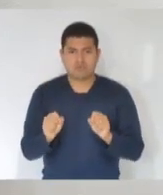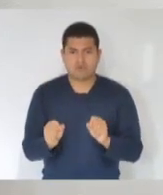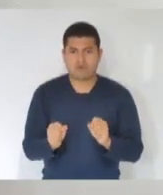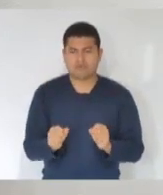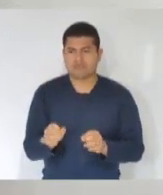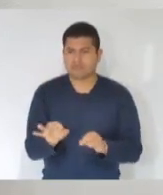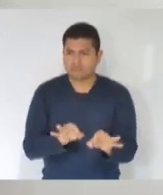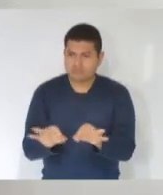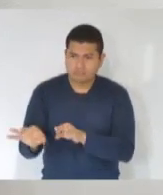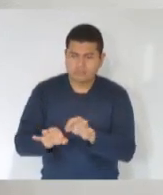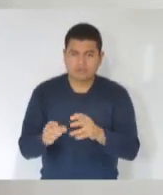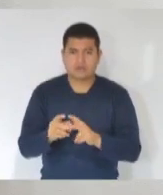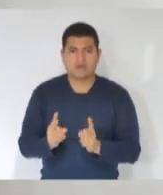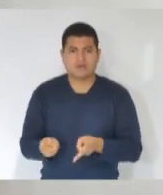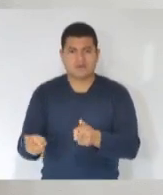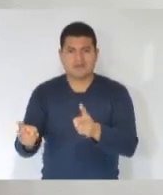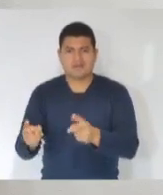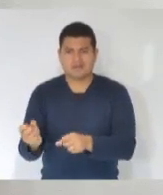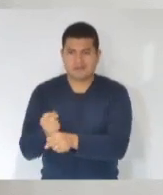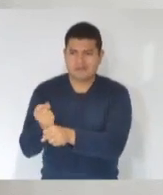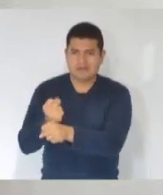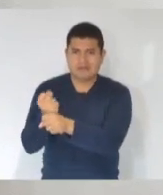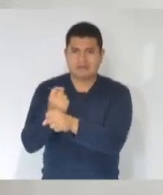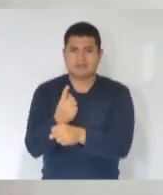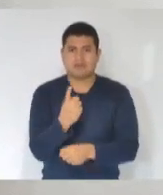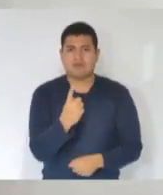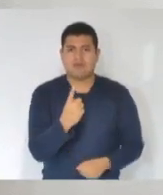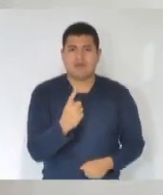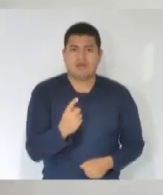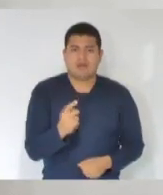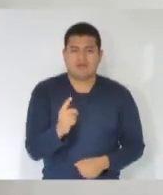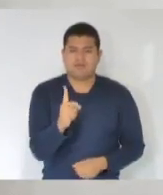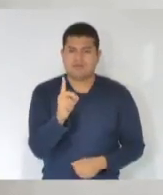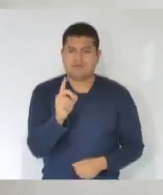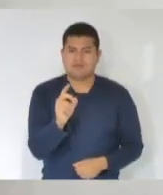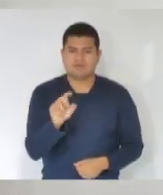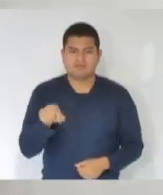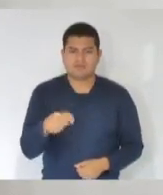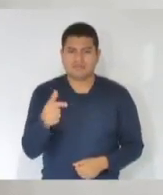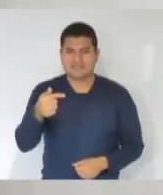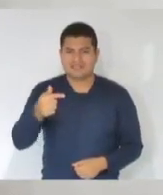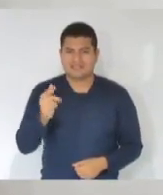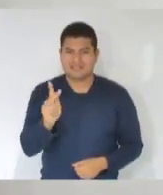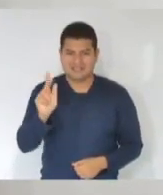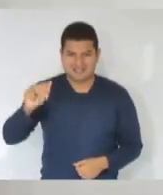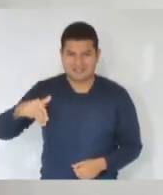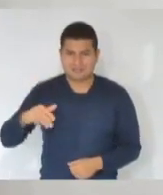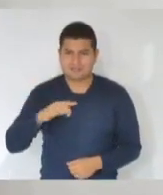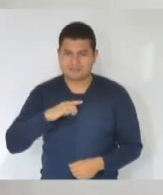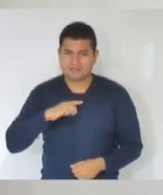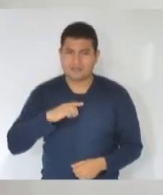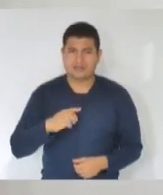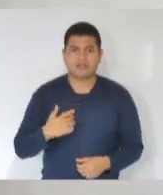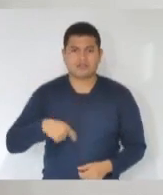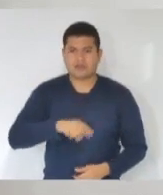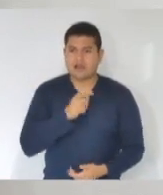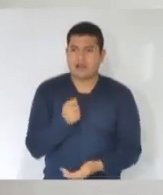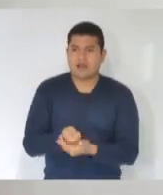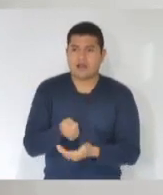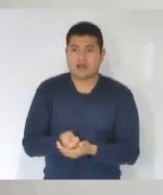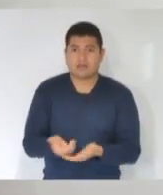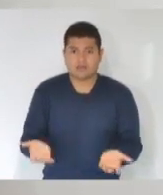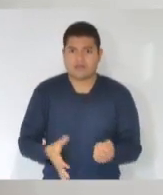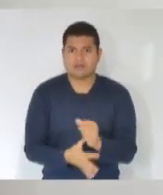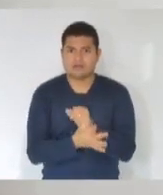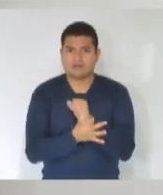1,7 quilômetros para terminar aquela etapa. Estamos em cima, estamos cobrando, e ele nos garantiu que ainda esse